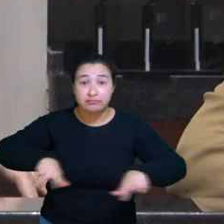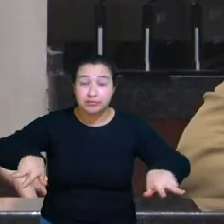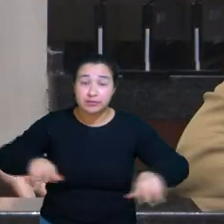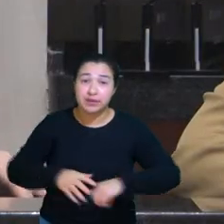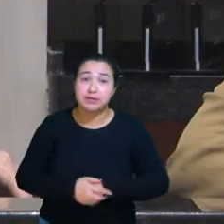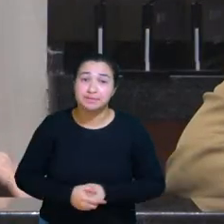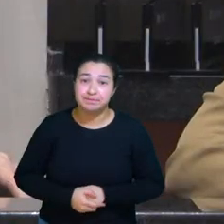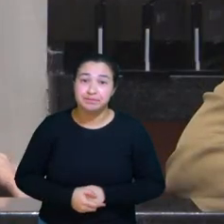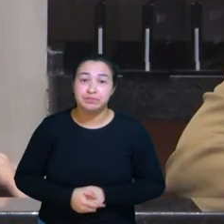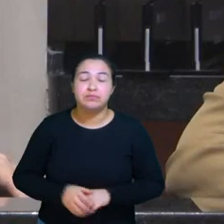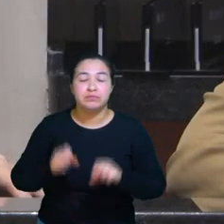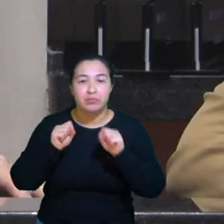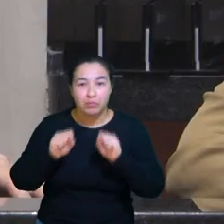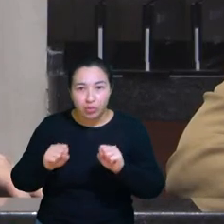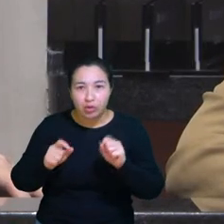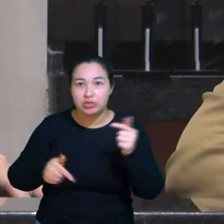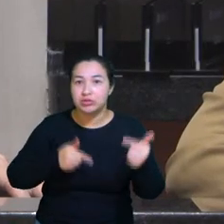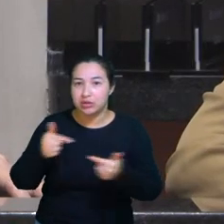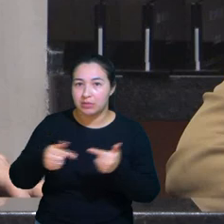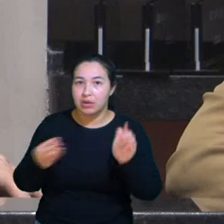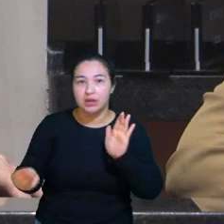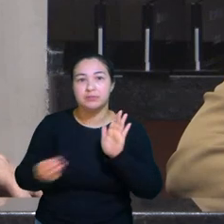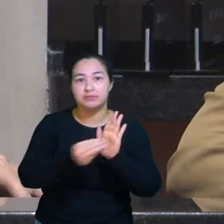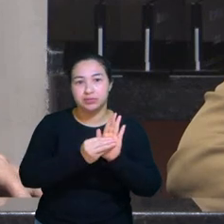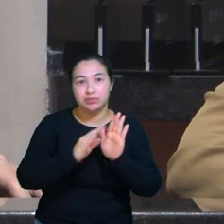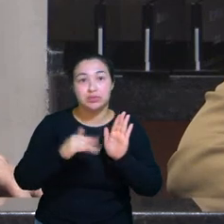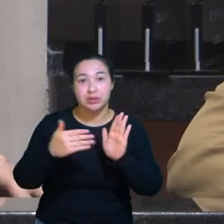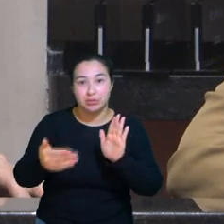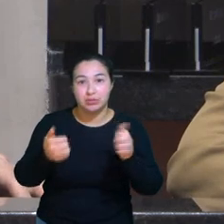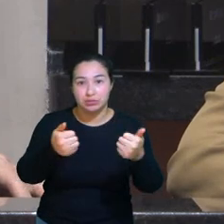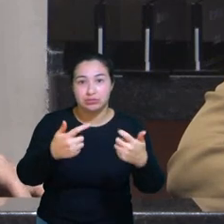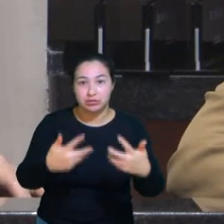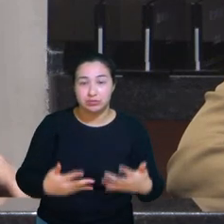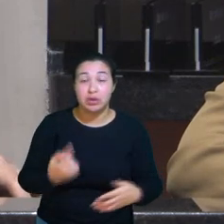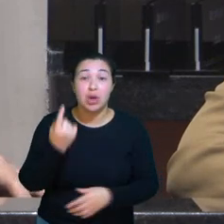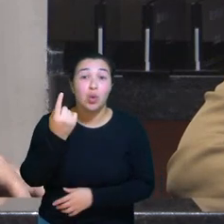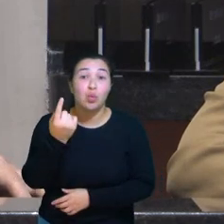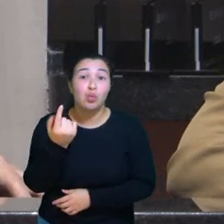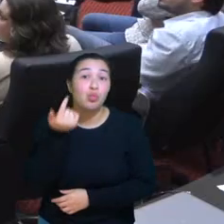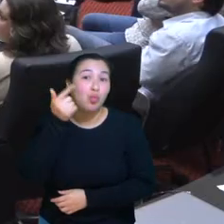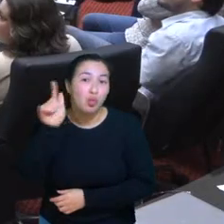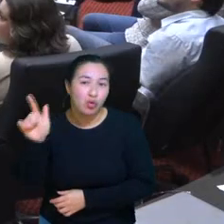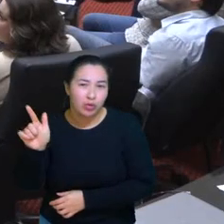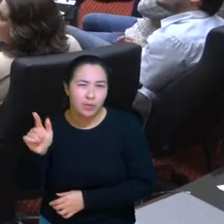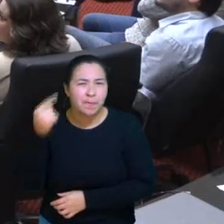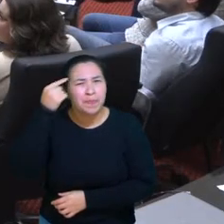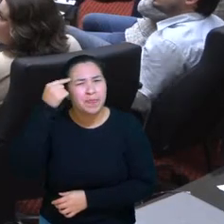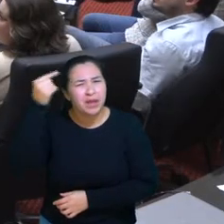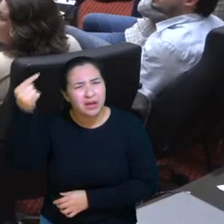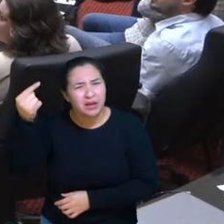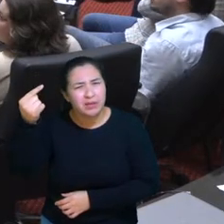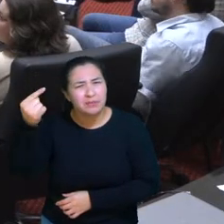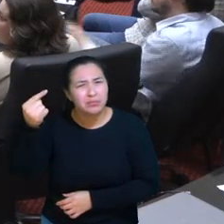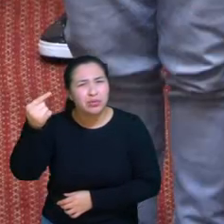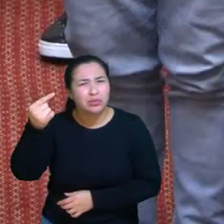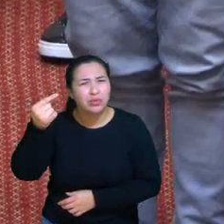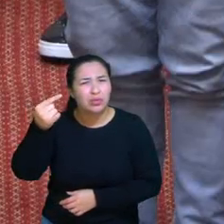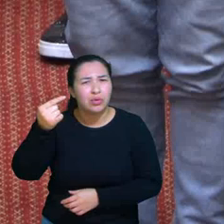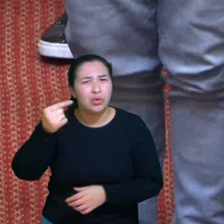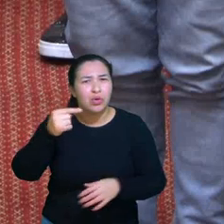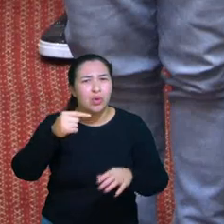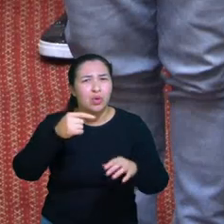que sem dúvida O pessoal já tá trabalhando aqui para depois apresentar só uma coisinha éso que daí isso eu lembro de cabeça no item S ali